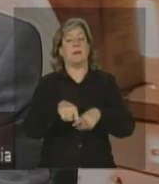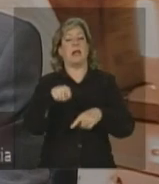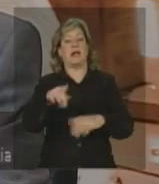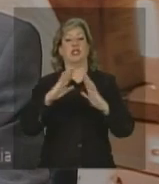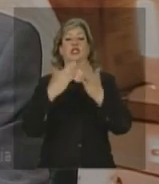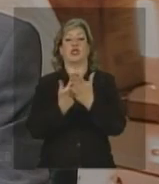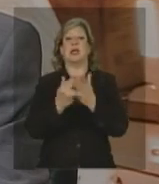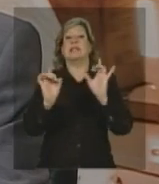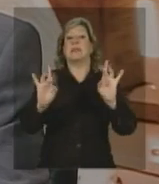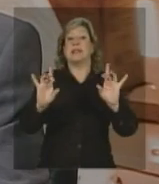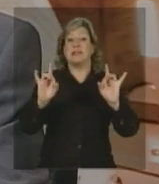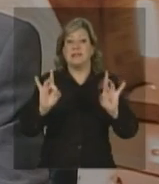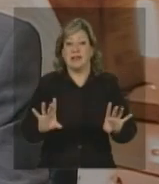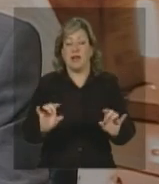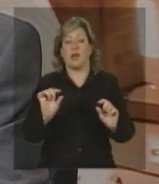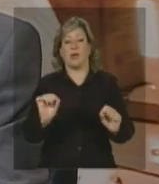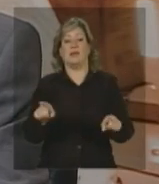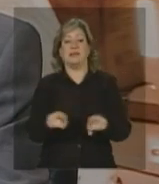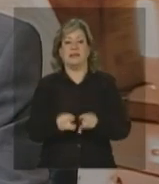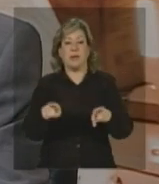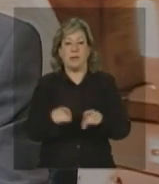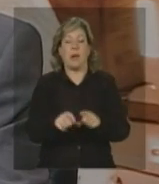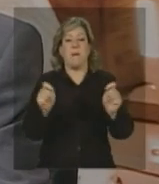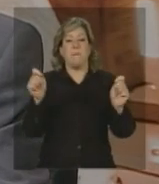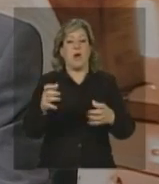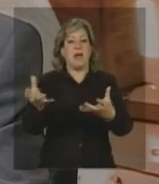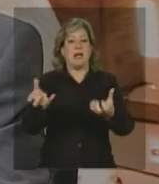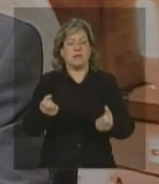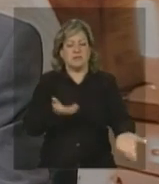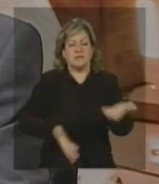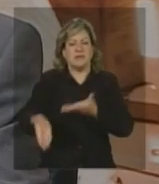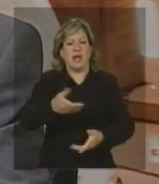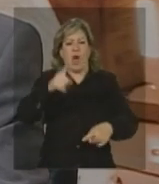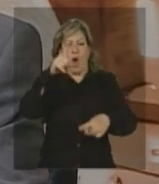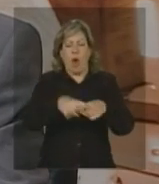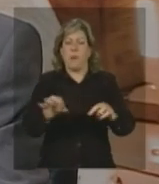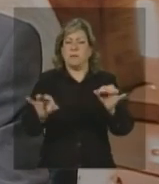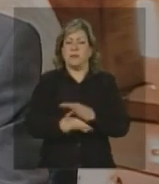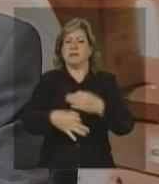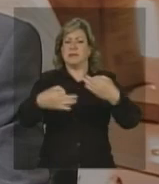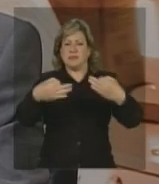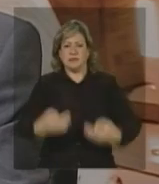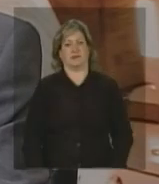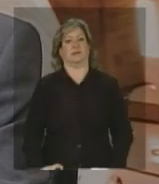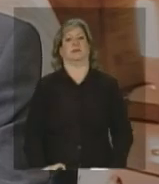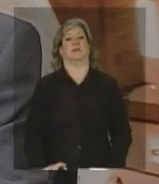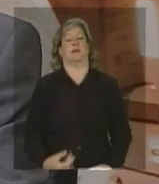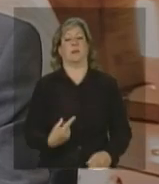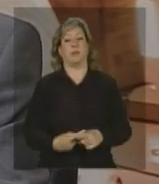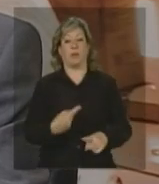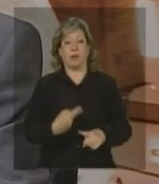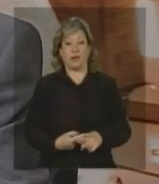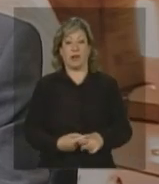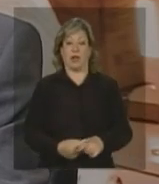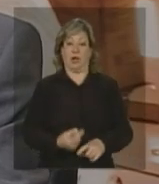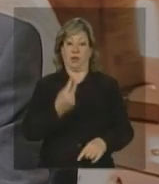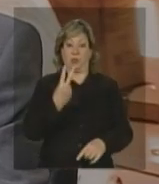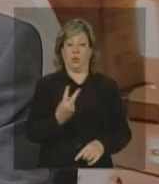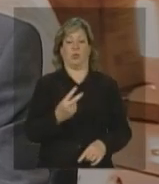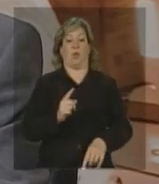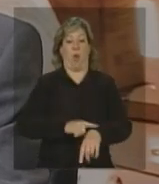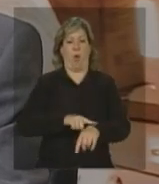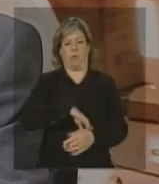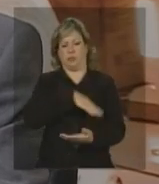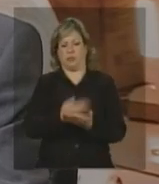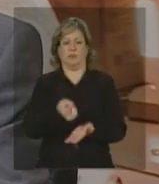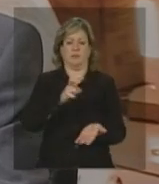especializada no contraturno, para que possa receber um atendimento completo, um atendimento pleno. Porque não existe, Lúcio, um mundo só das